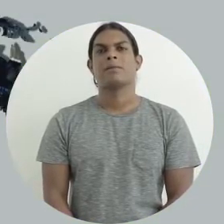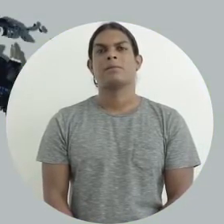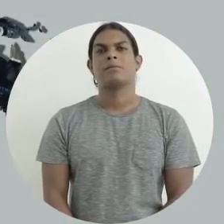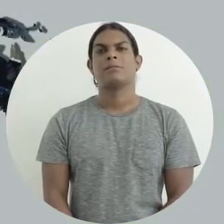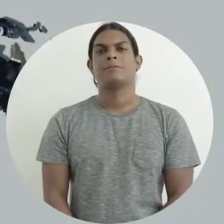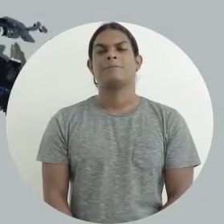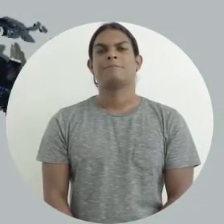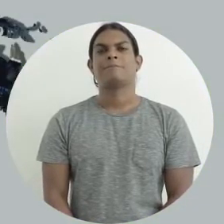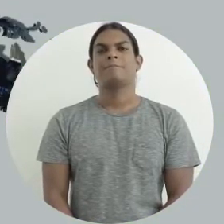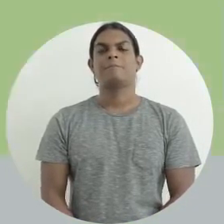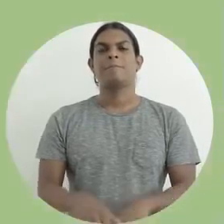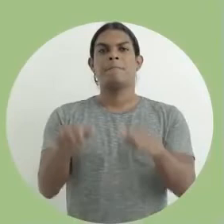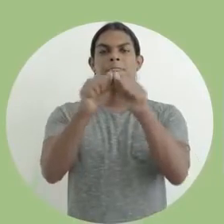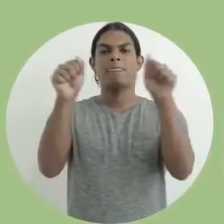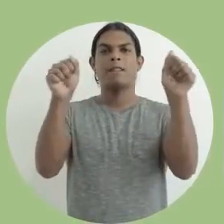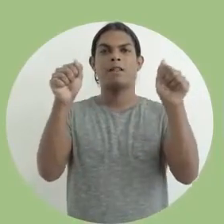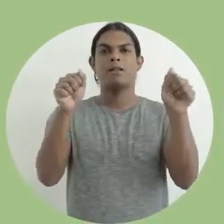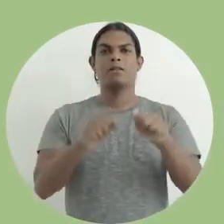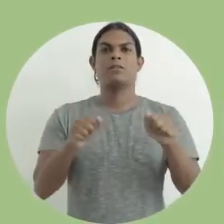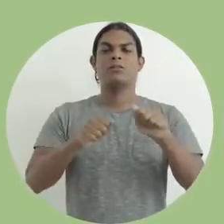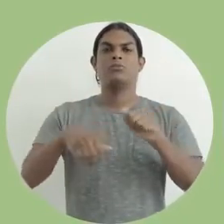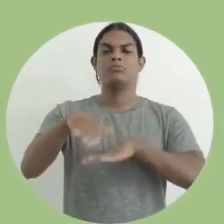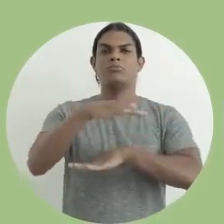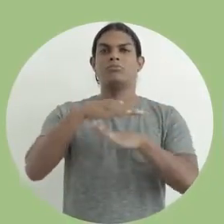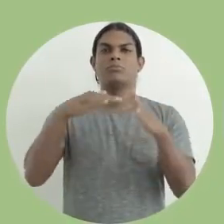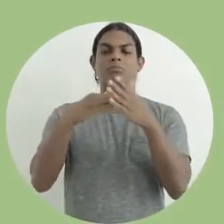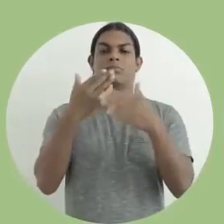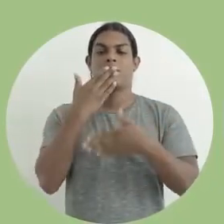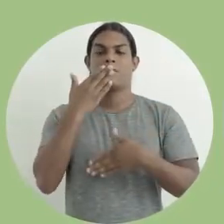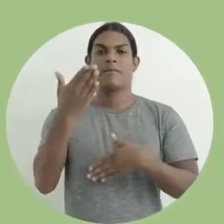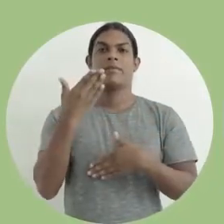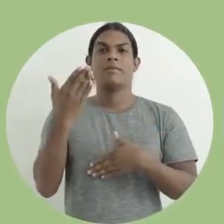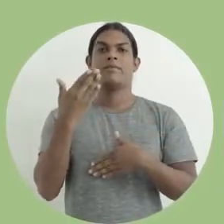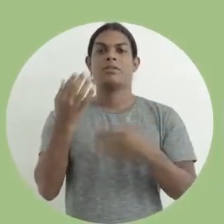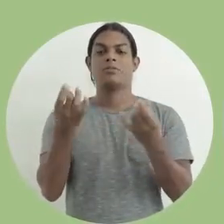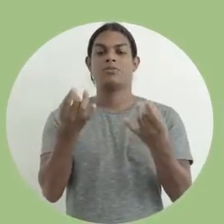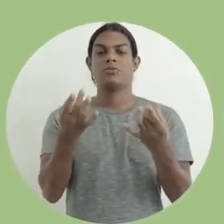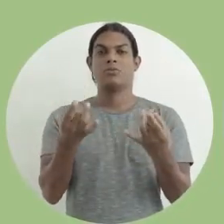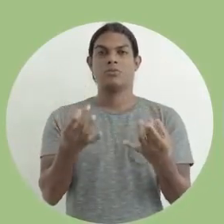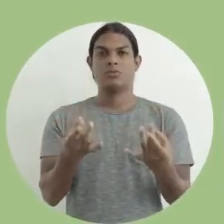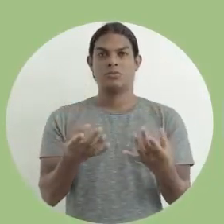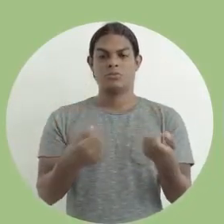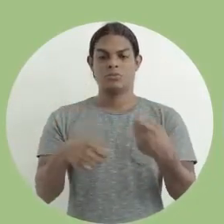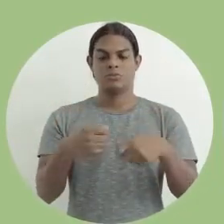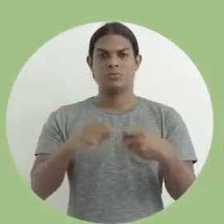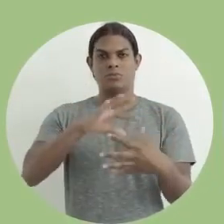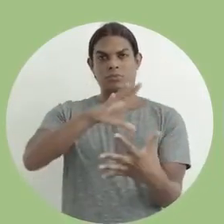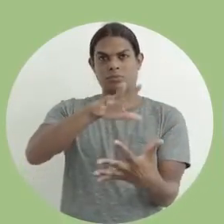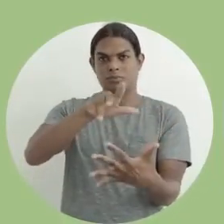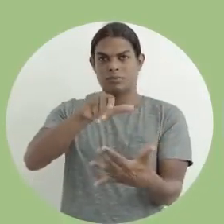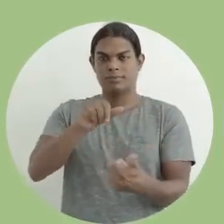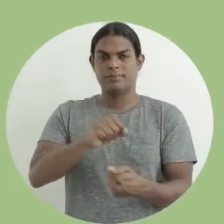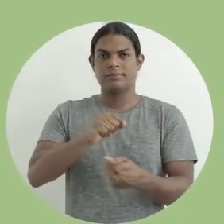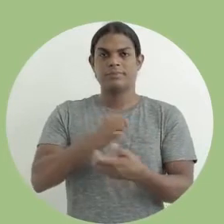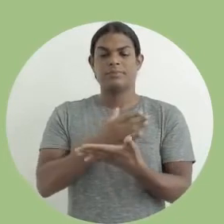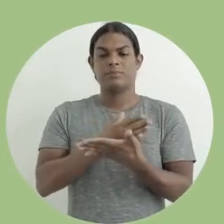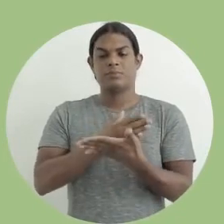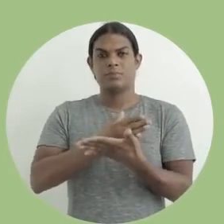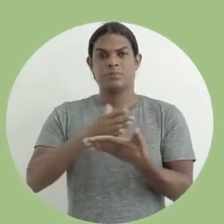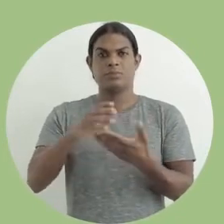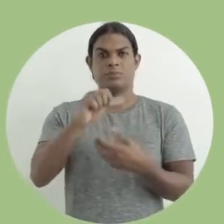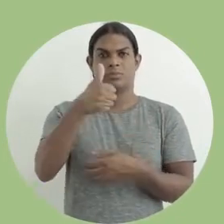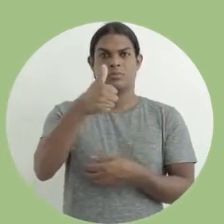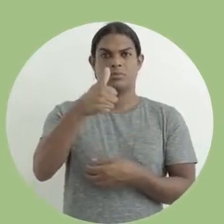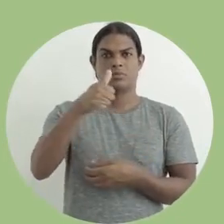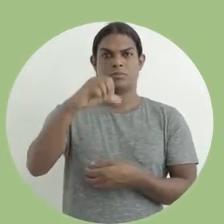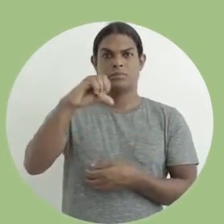Preferências Comerciais. Este acordo passou a vigorar em